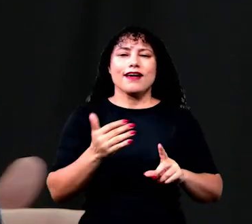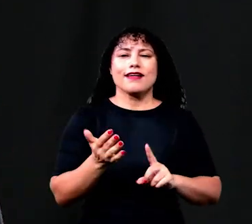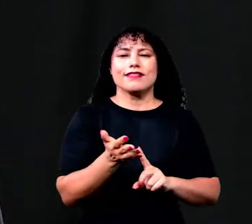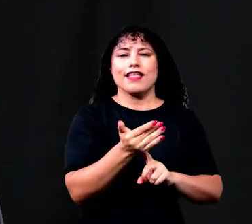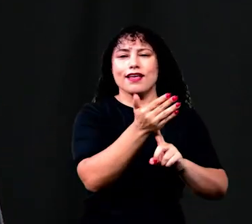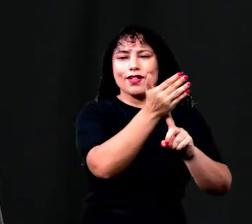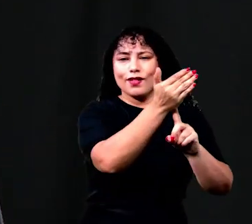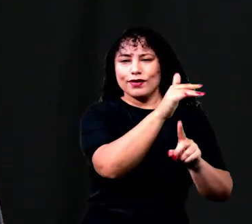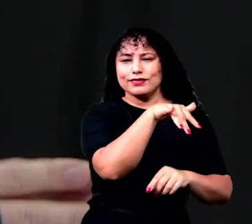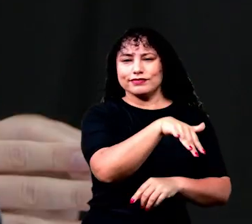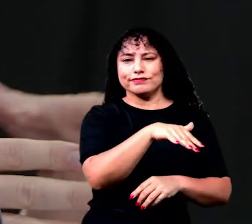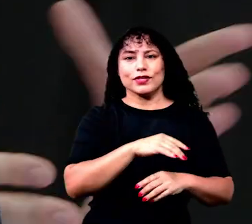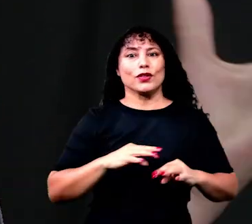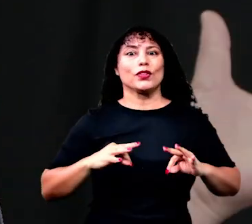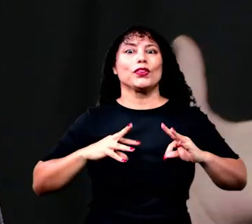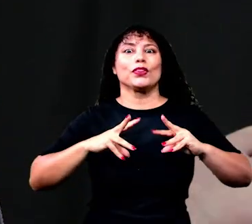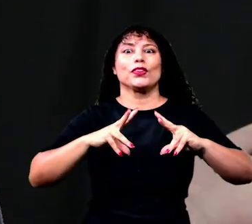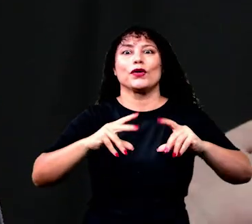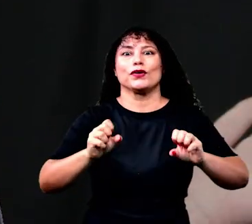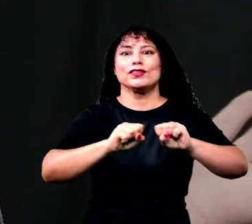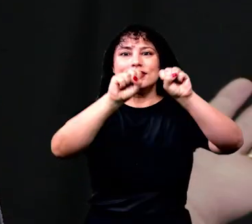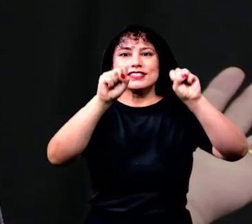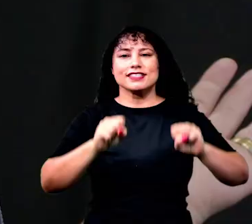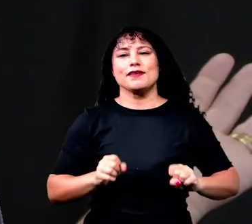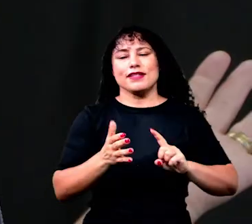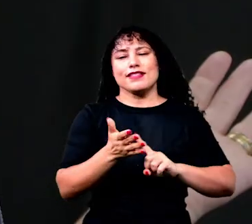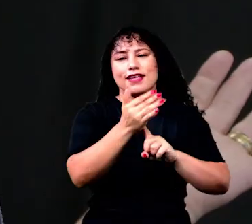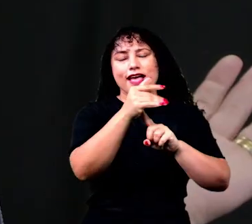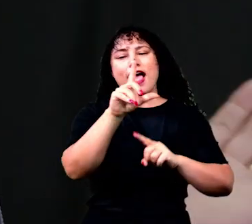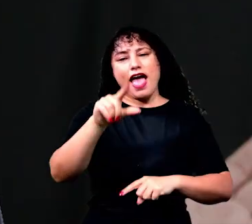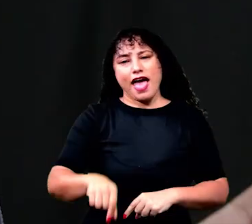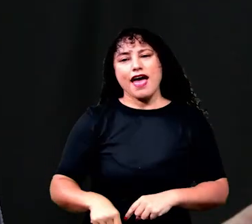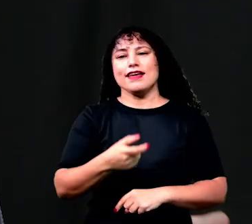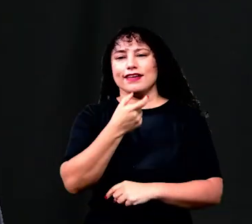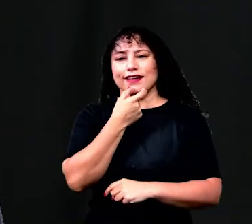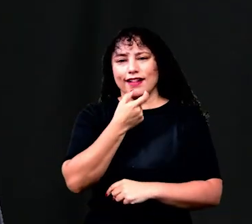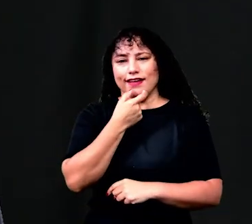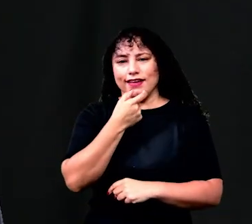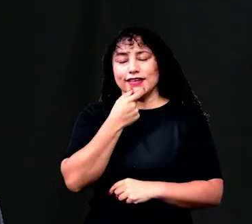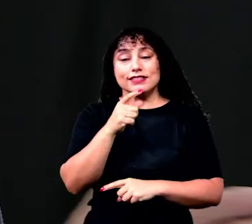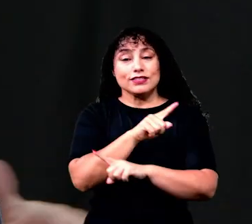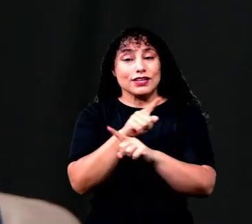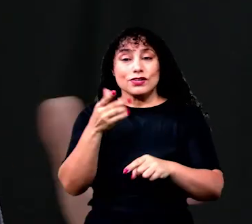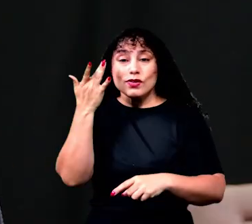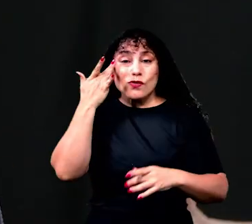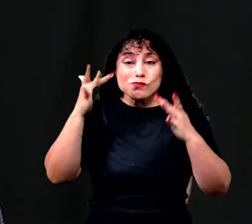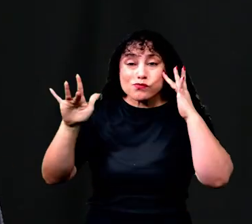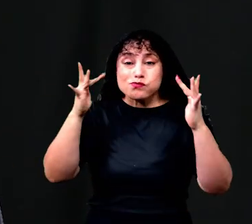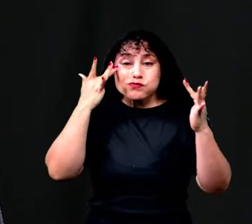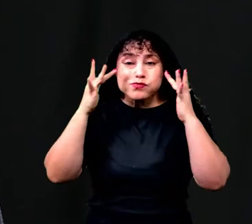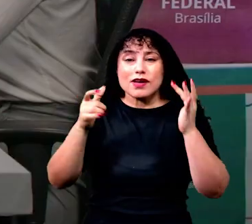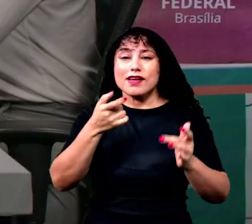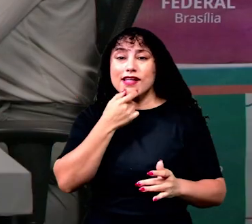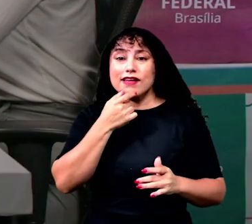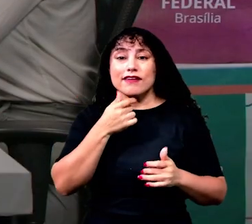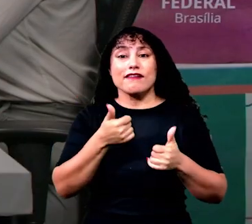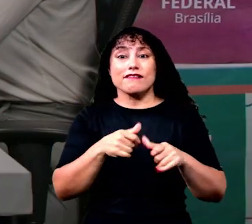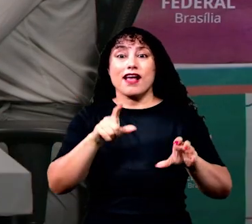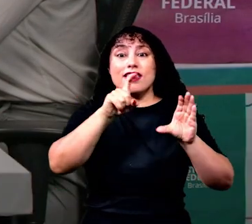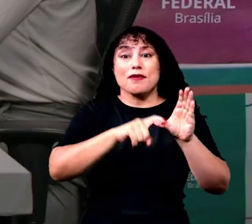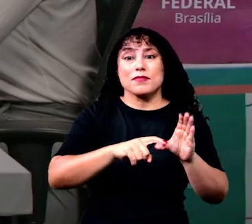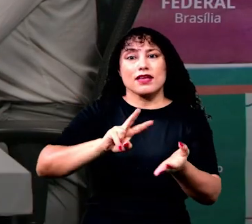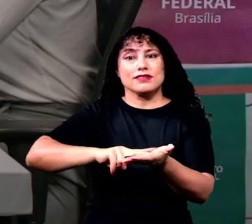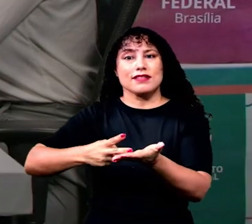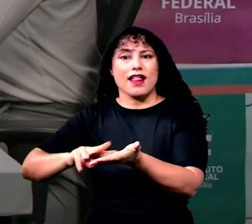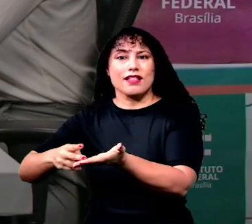de tecnologia, todo o ecossistema da tecnologia é em língua inglesa, né? Se a gente não domina o inglês, a gente vai